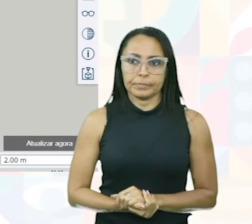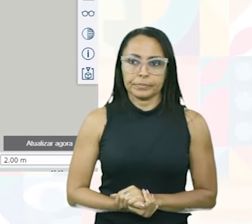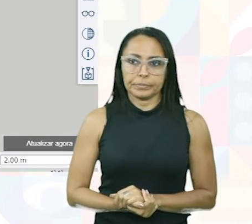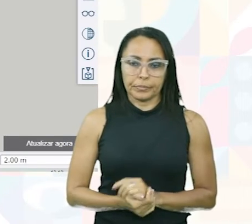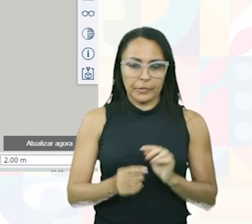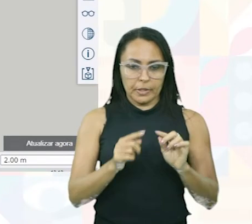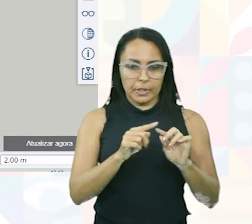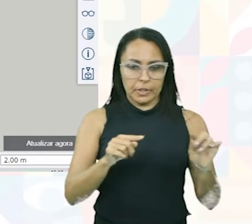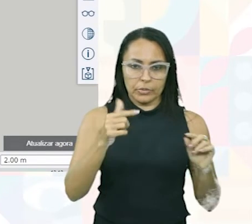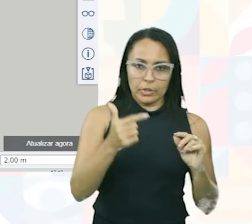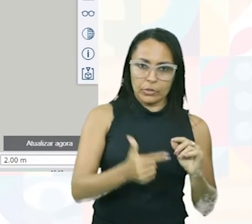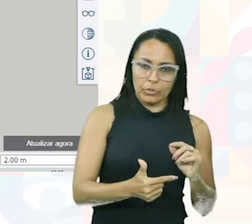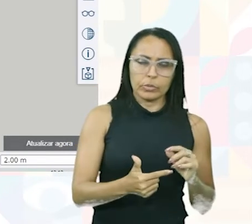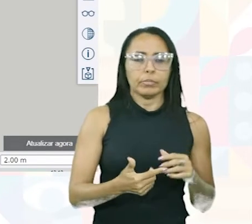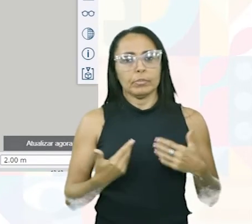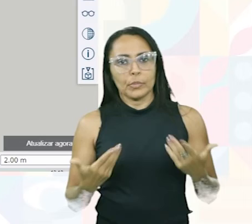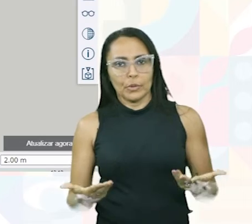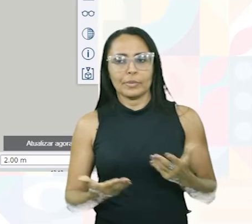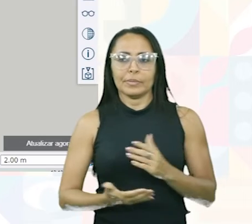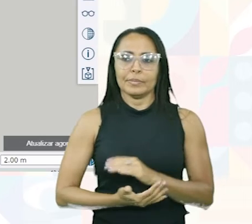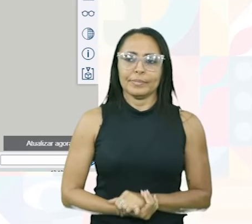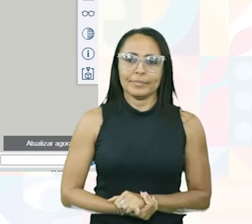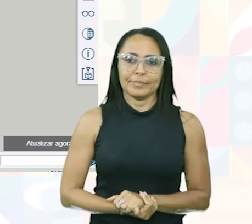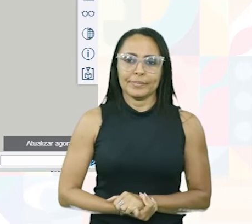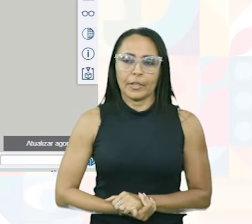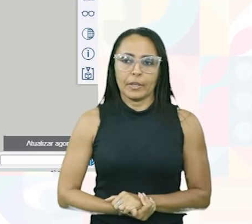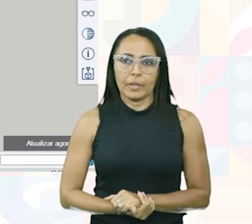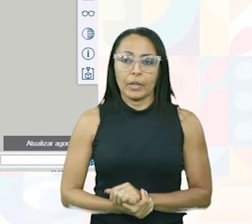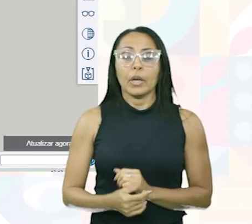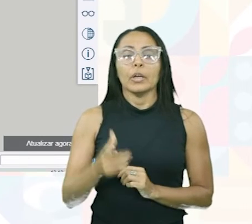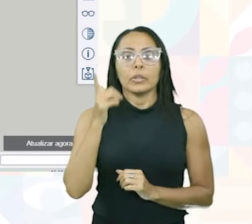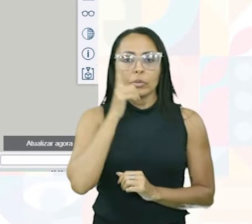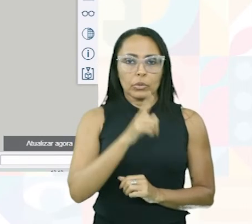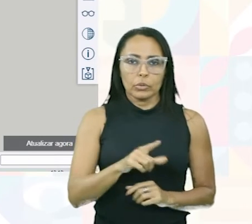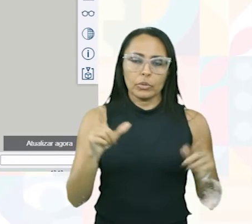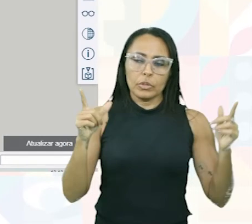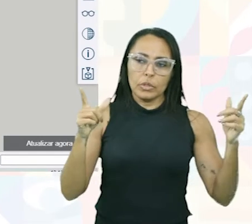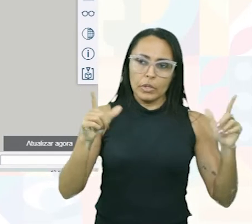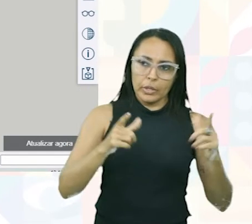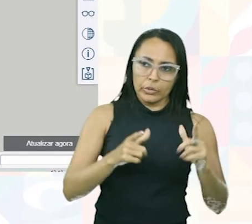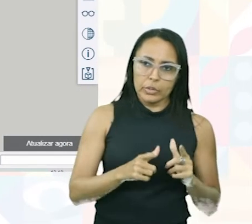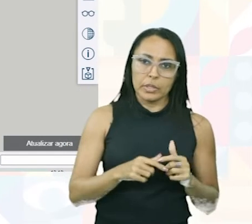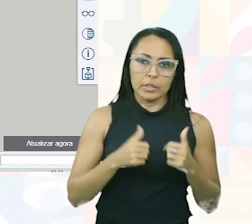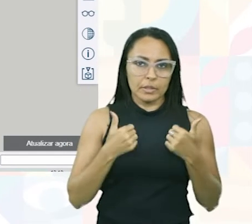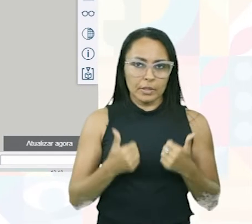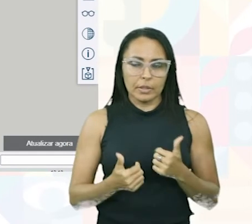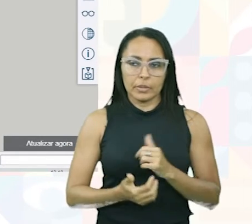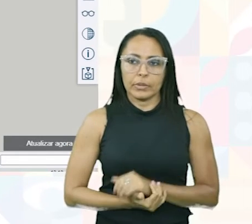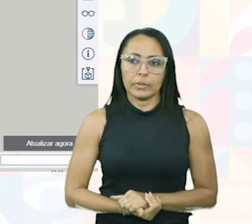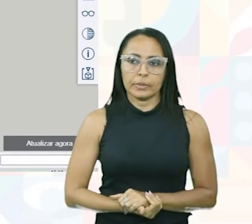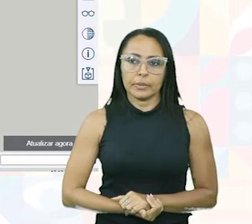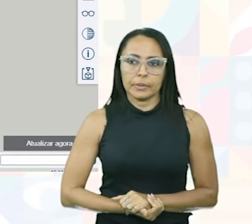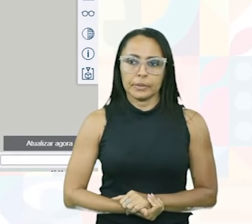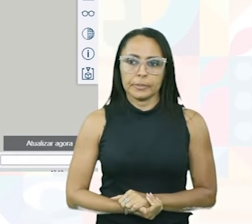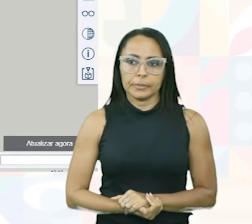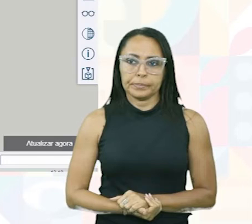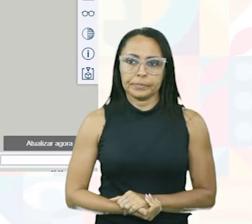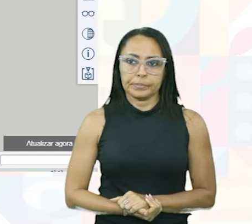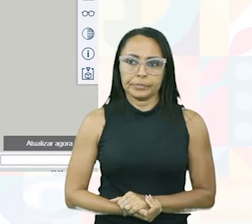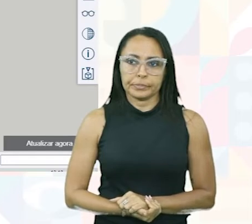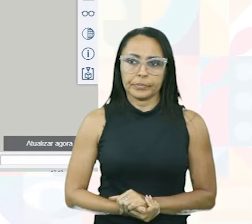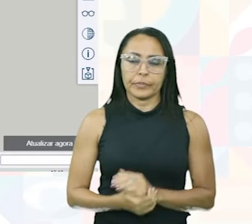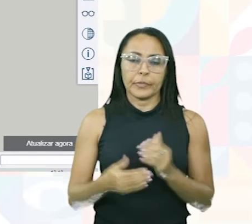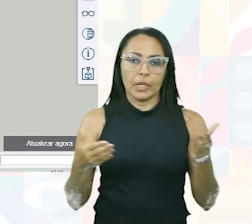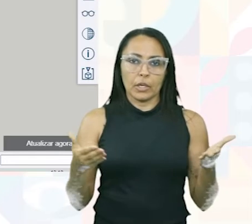2. Pronto, eu tenho 2 aqui. Então, eu consegui reduzir pela metade, certo? Agora, nós vamos